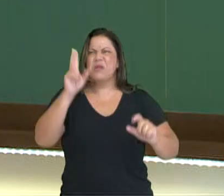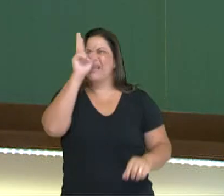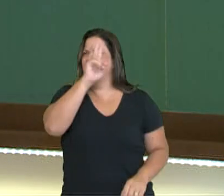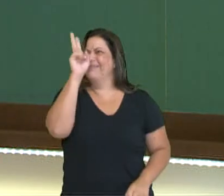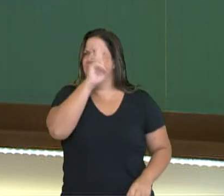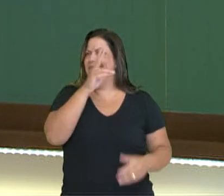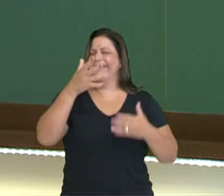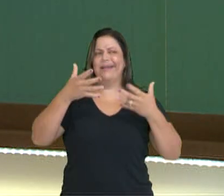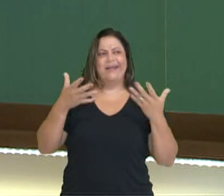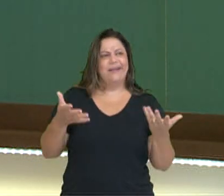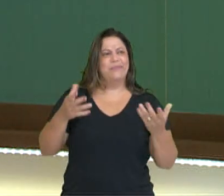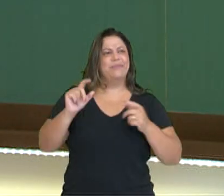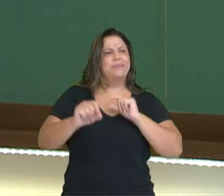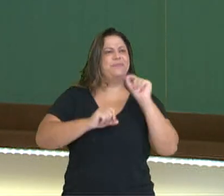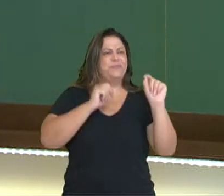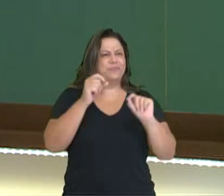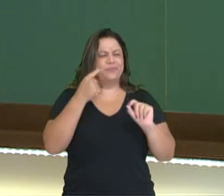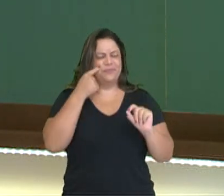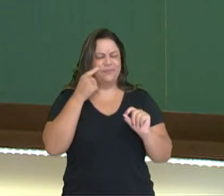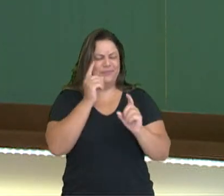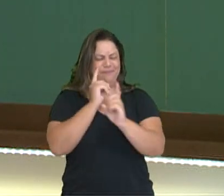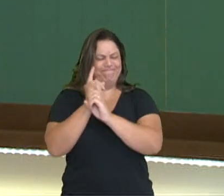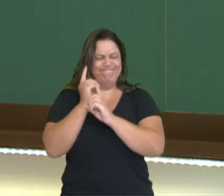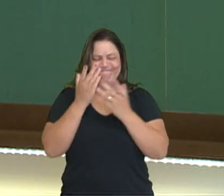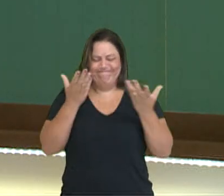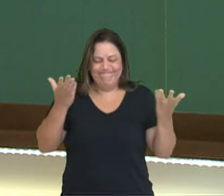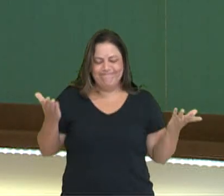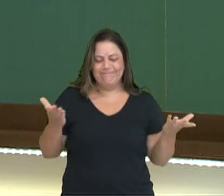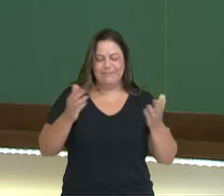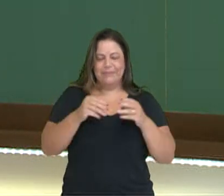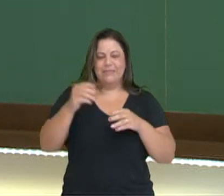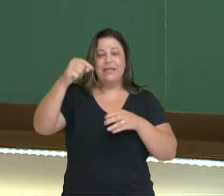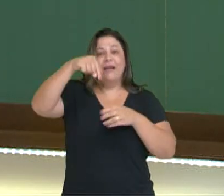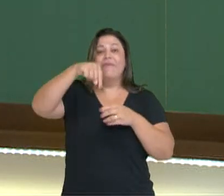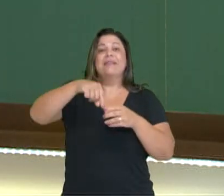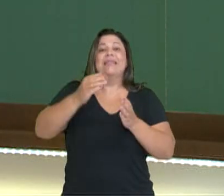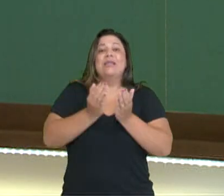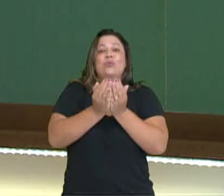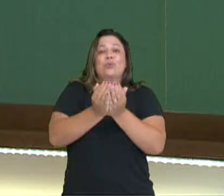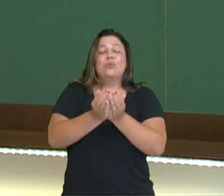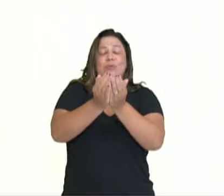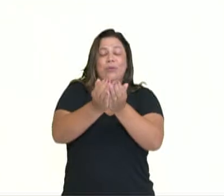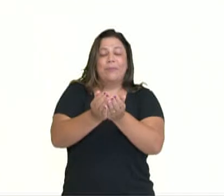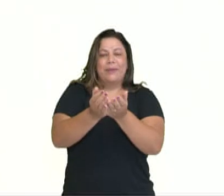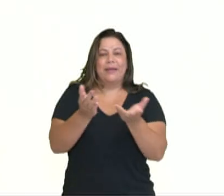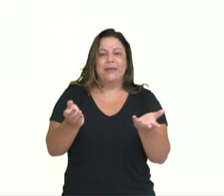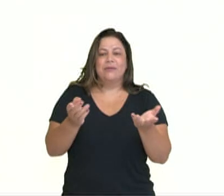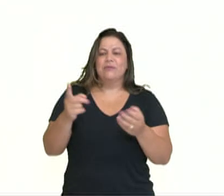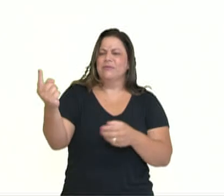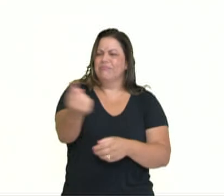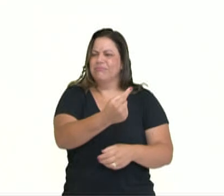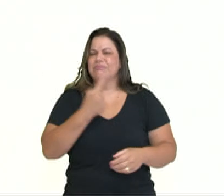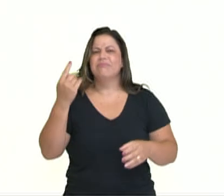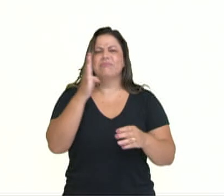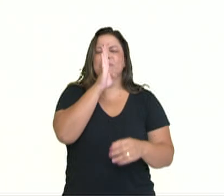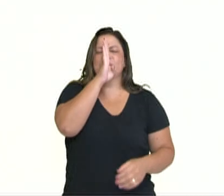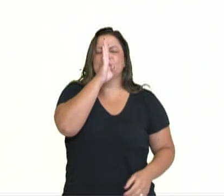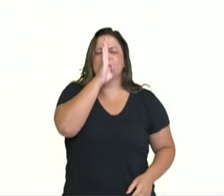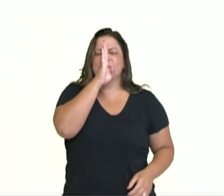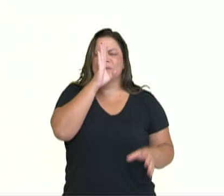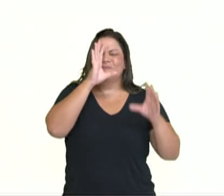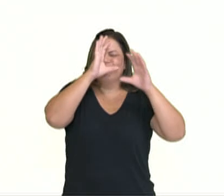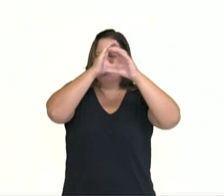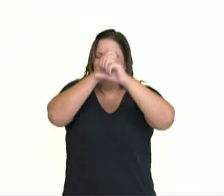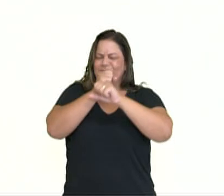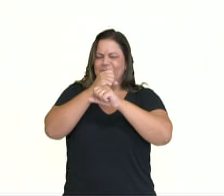aqui por que me encontrava naquela barca. Só sei que em redor tudo era silêncio e treva, e que me